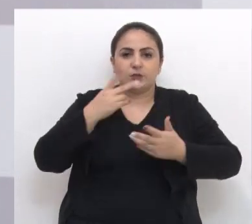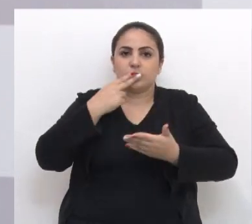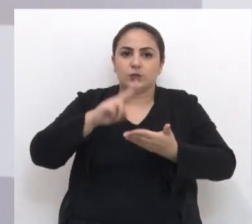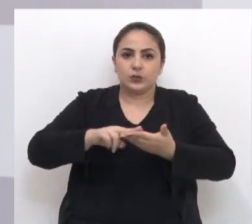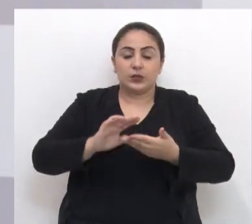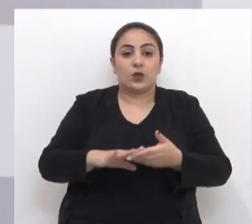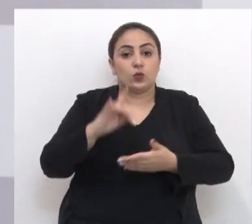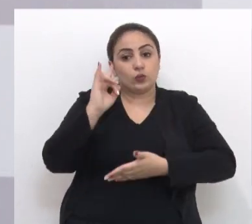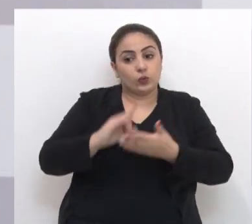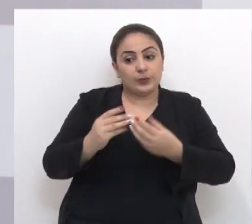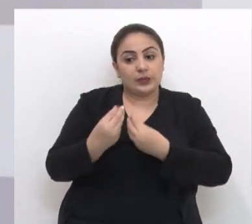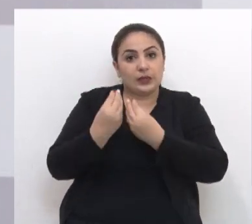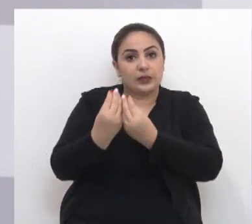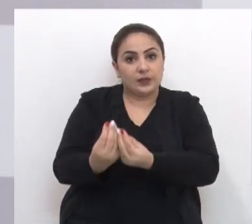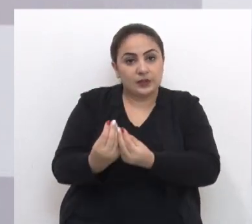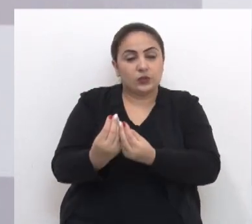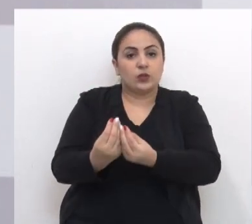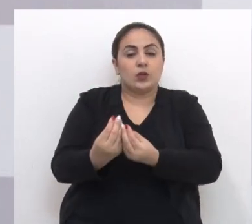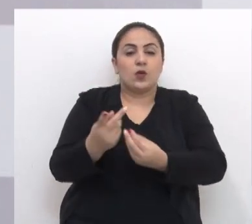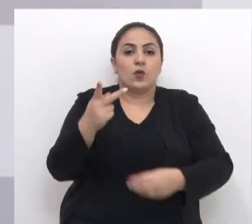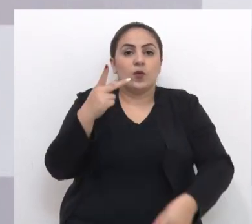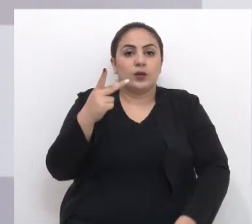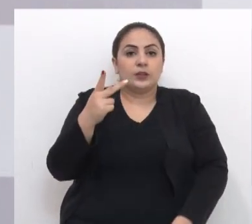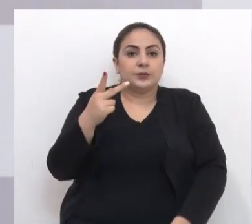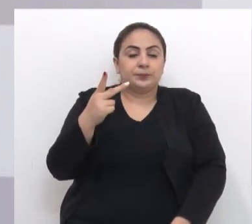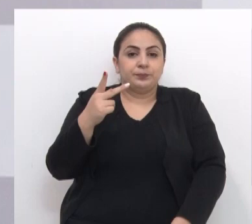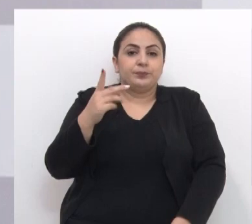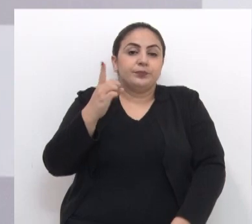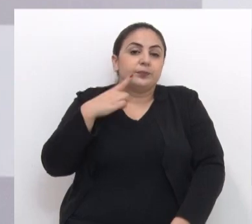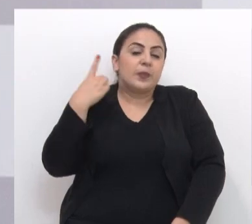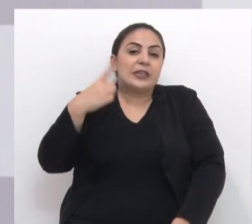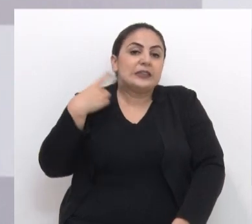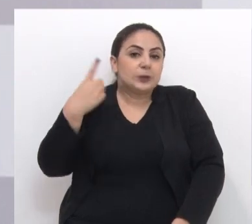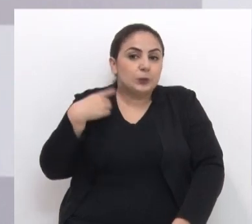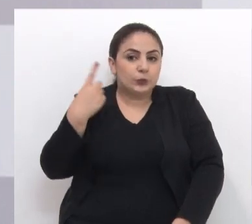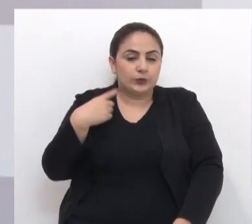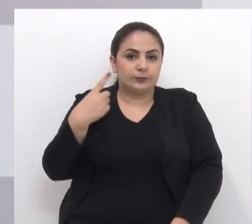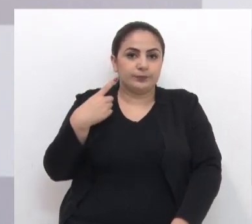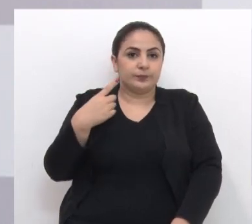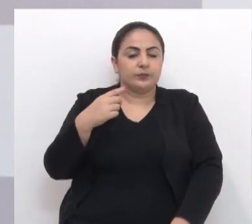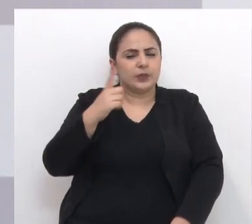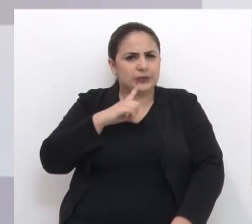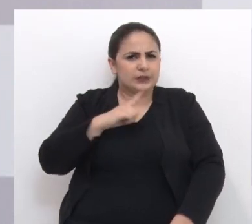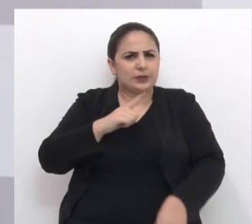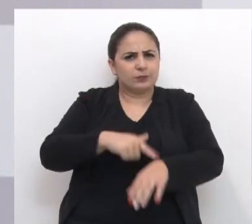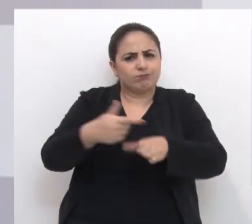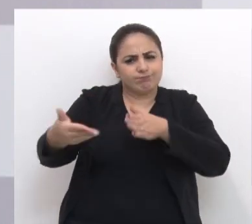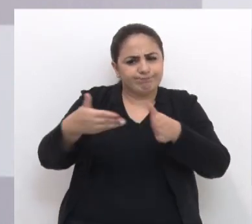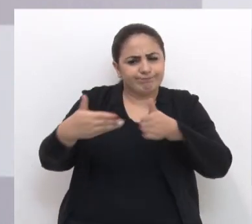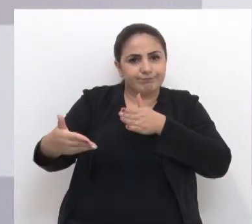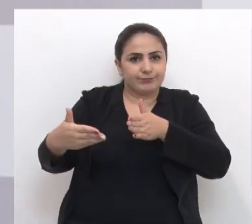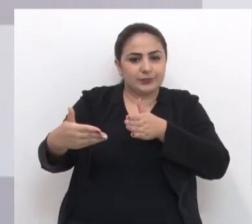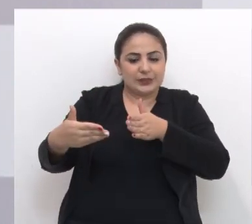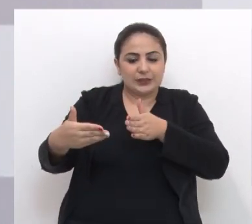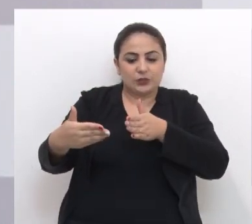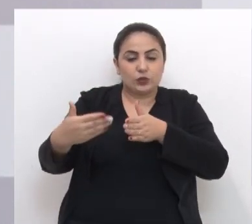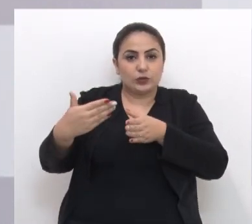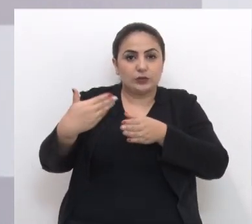um documento que é levado aos parlamentares, aos deputados, que vão ter no processo